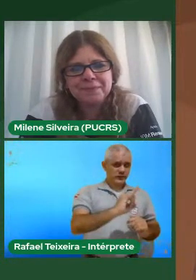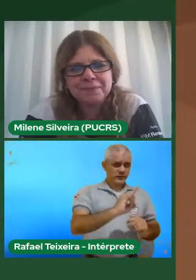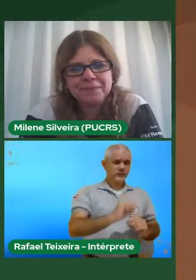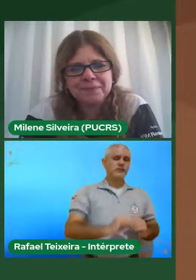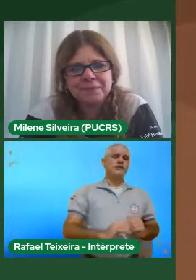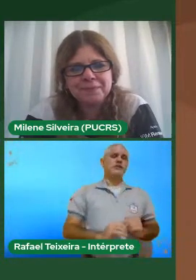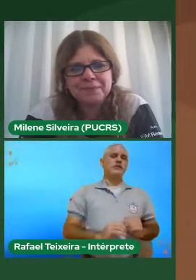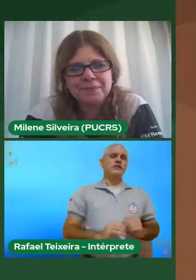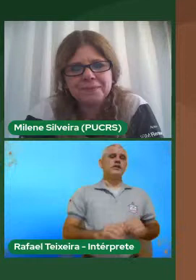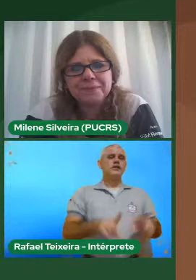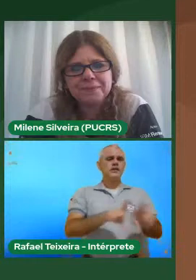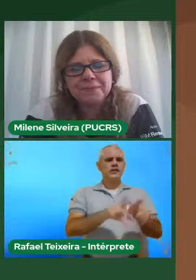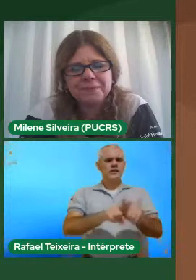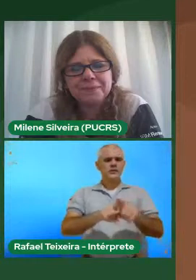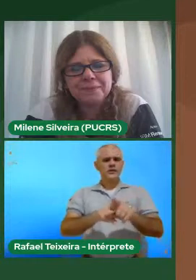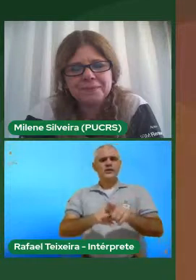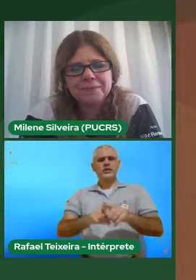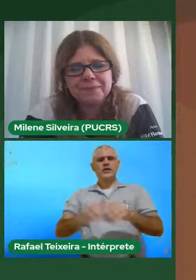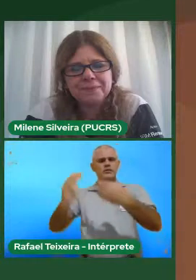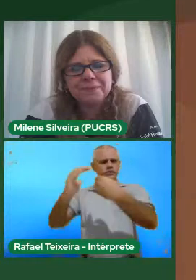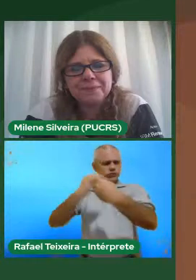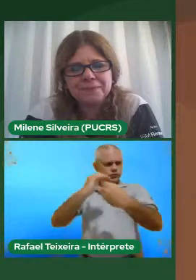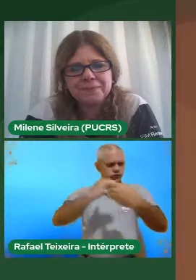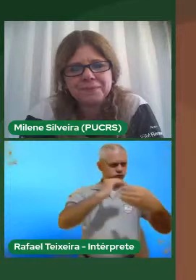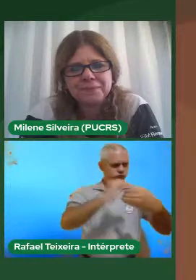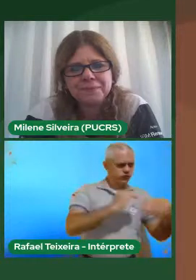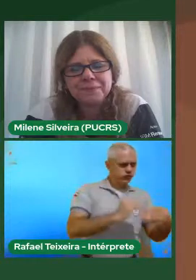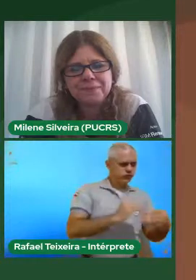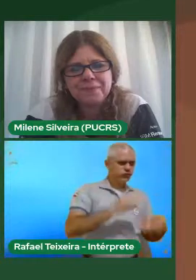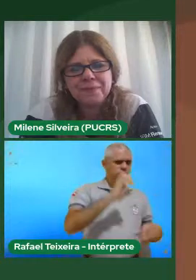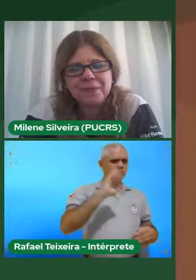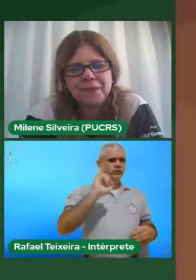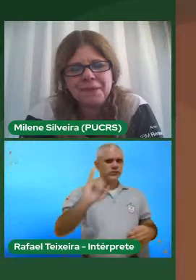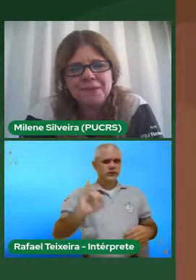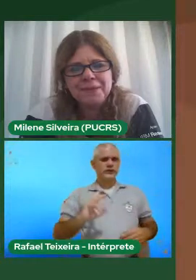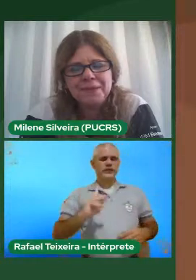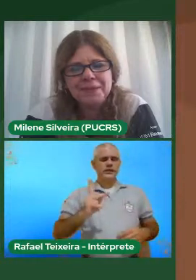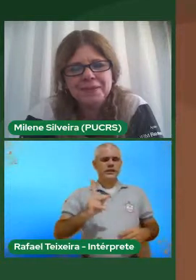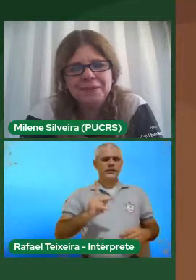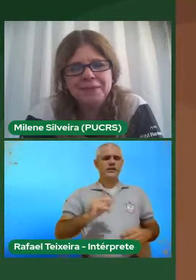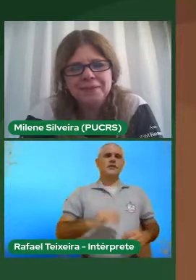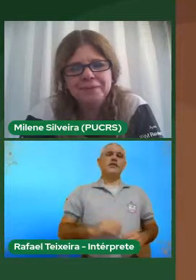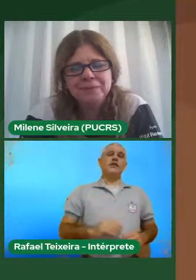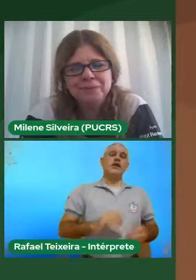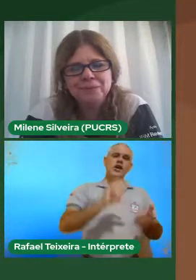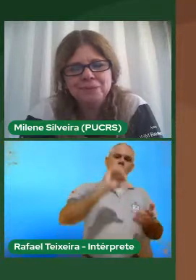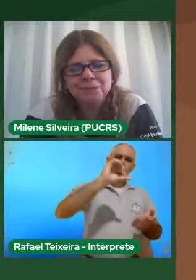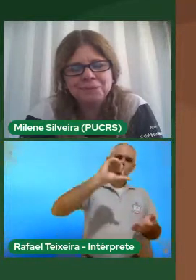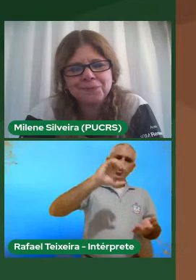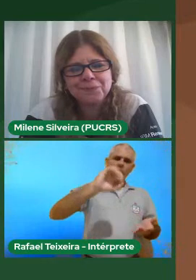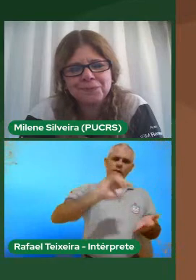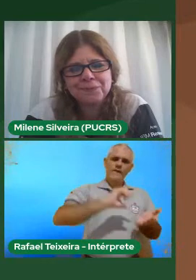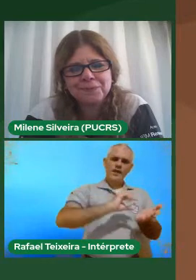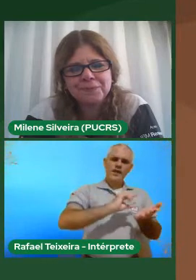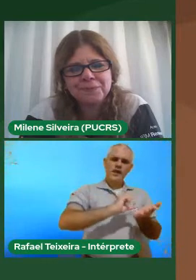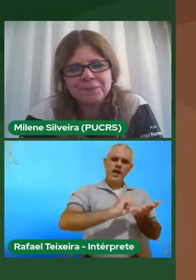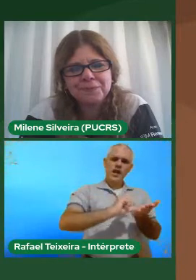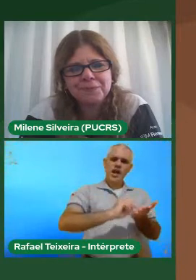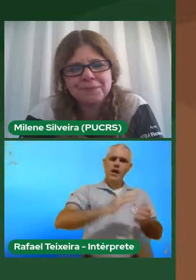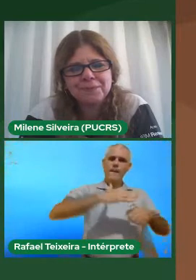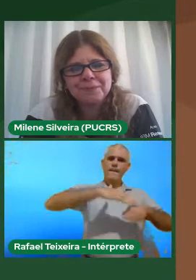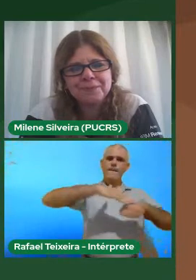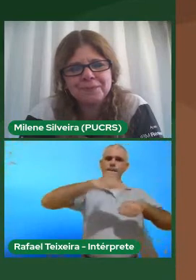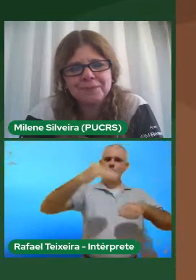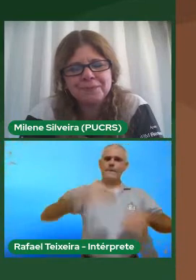5 anos, desde 2017. Mais de 90 artigos revisados em diferentes trilhas do IHC. Integrante do Comitê